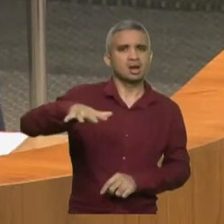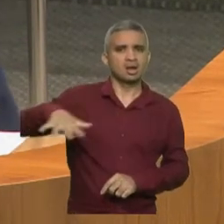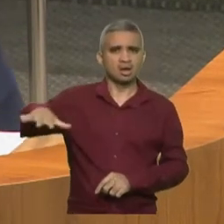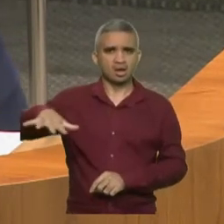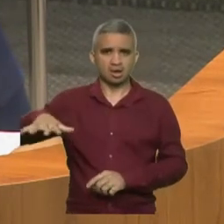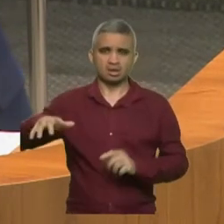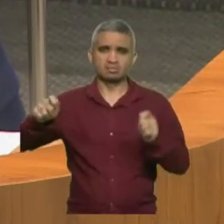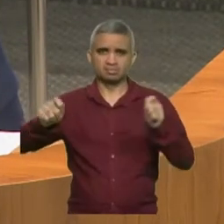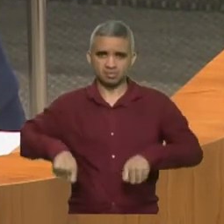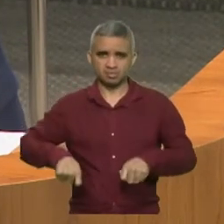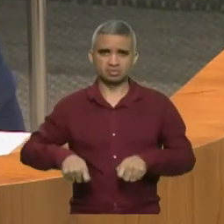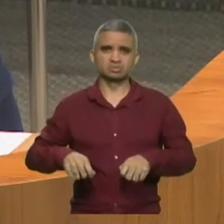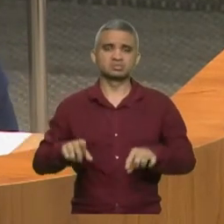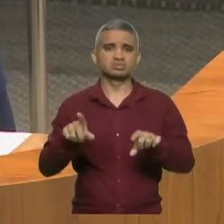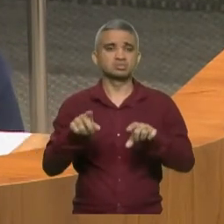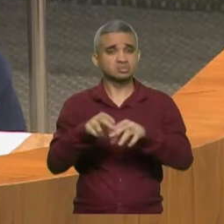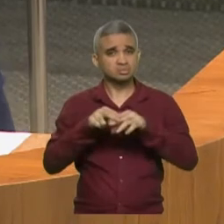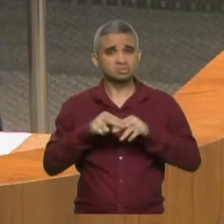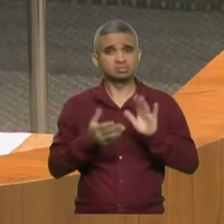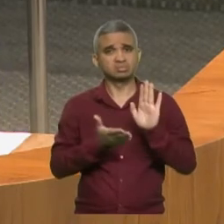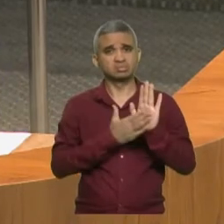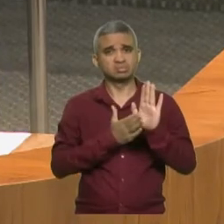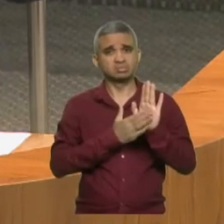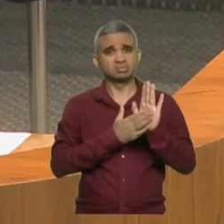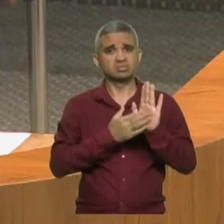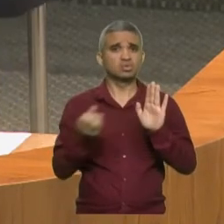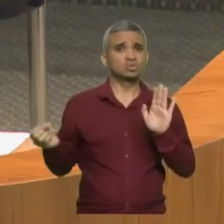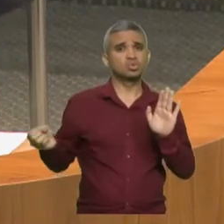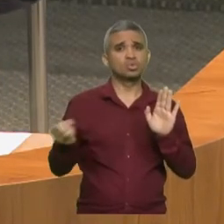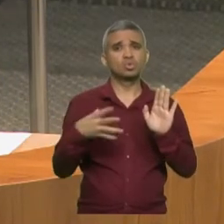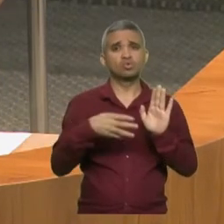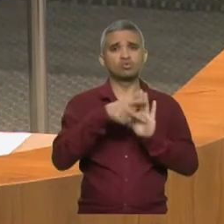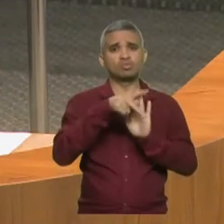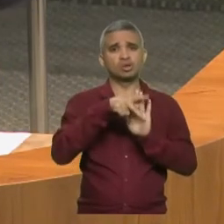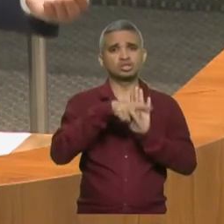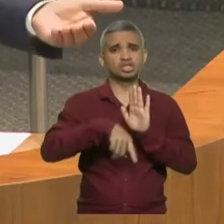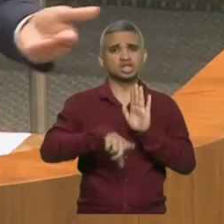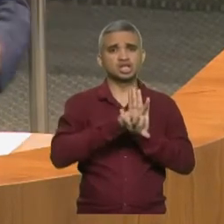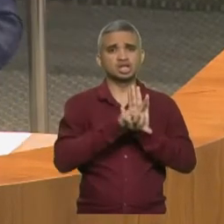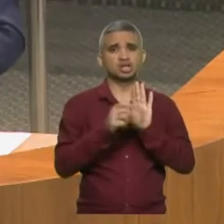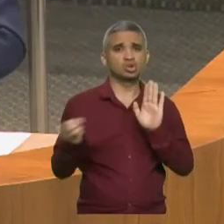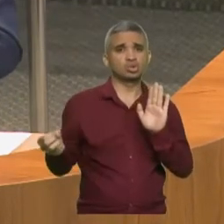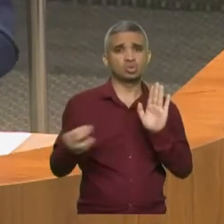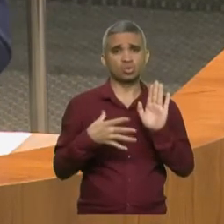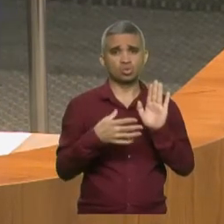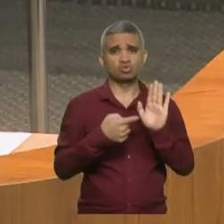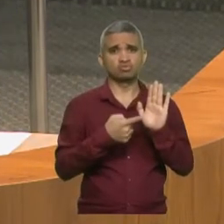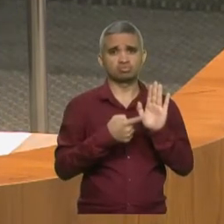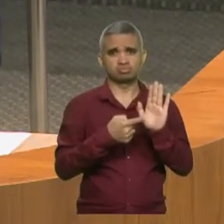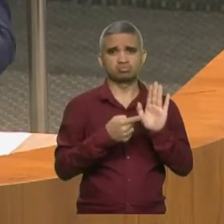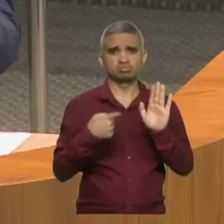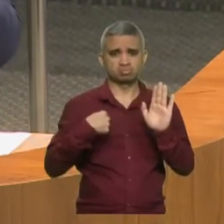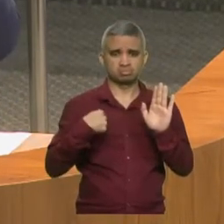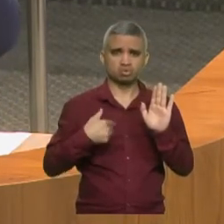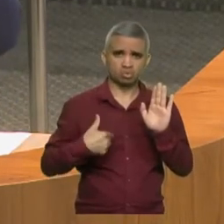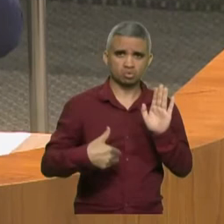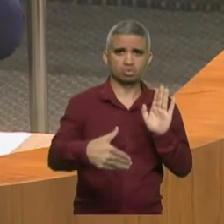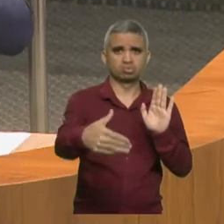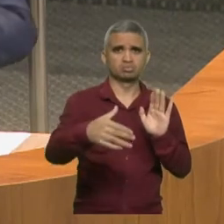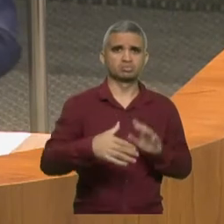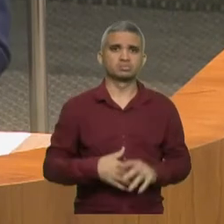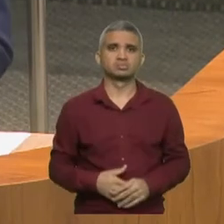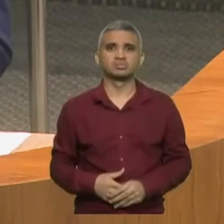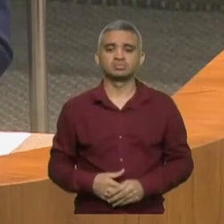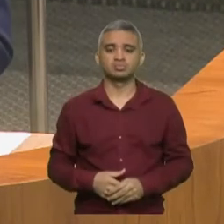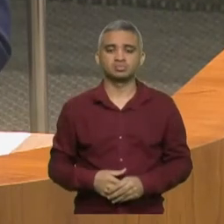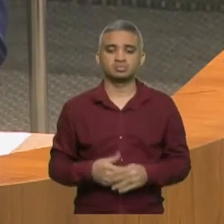também apresentando um outro projeto de lei para que possa também contemplar. Então, senhor presidente, eu trago à memória